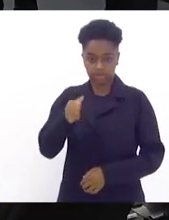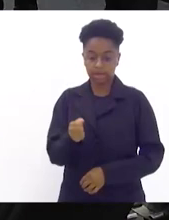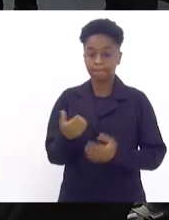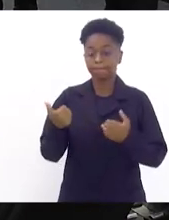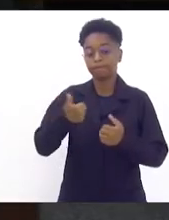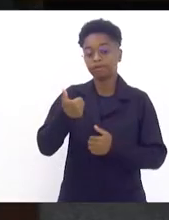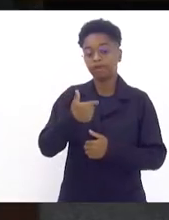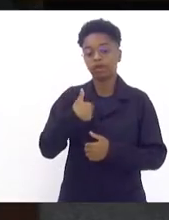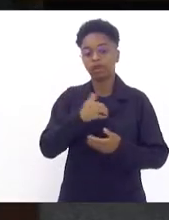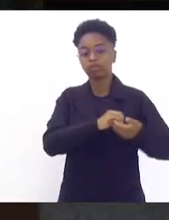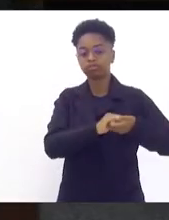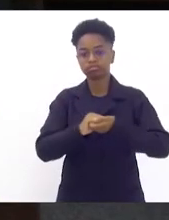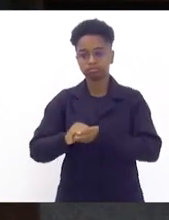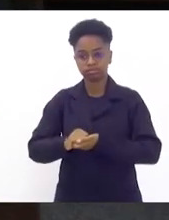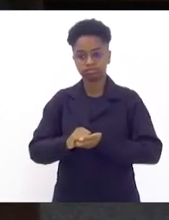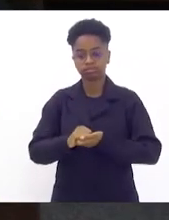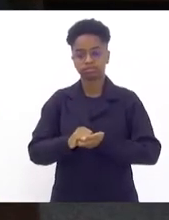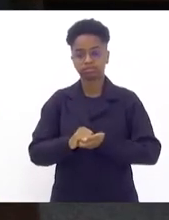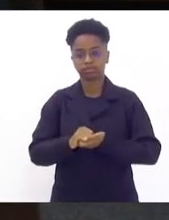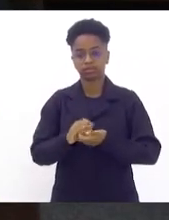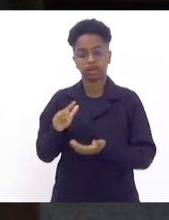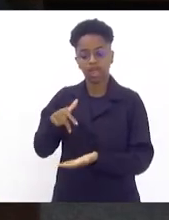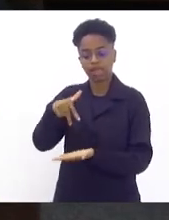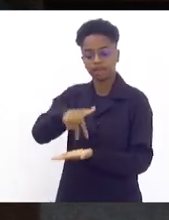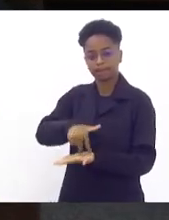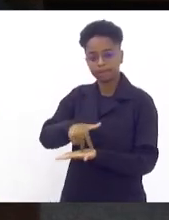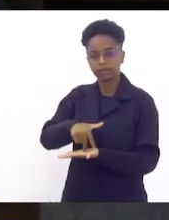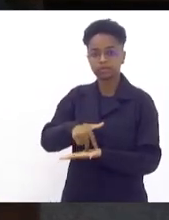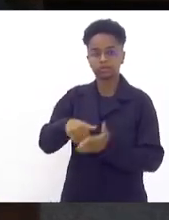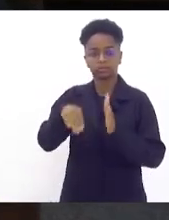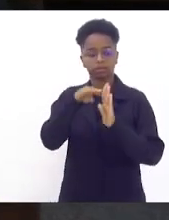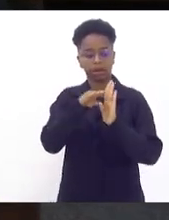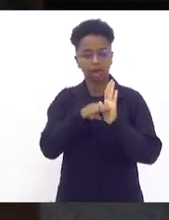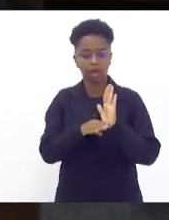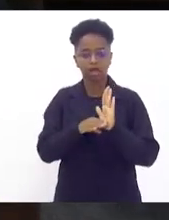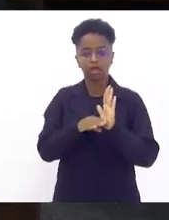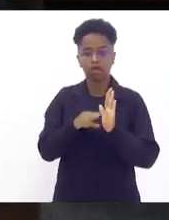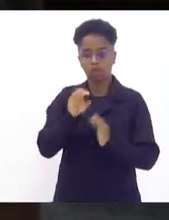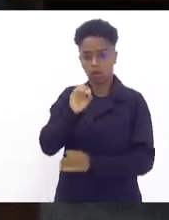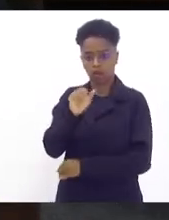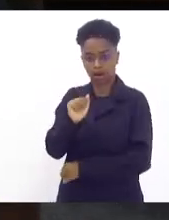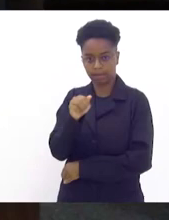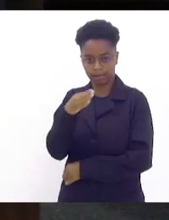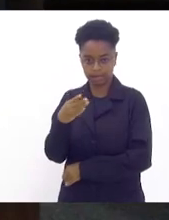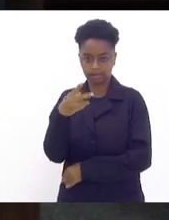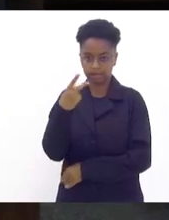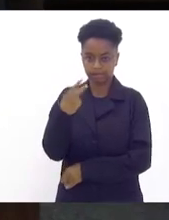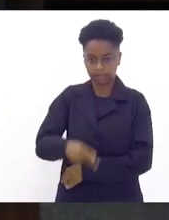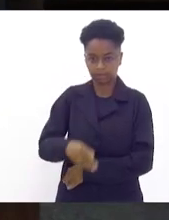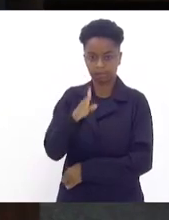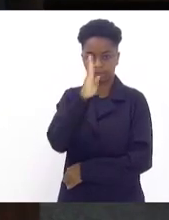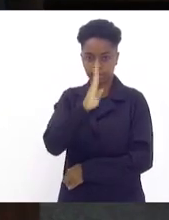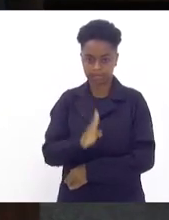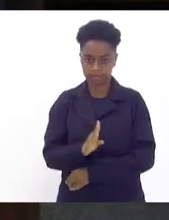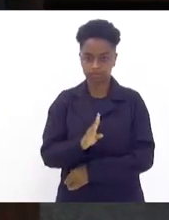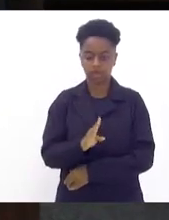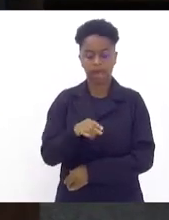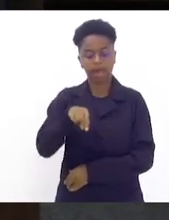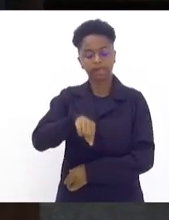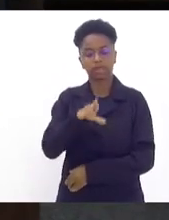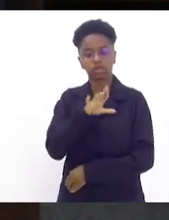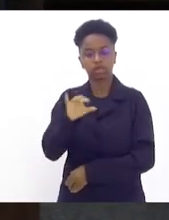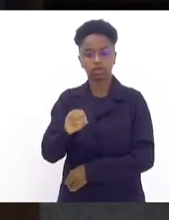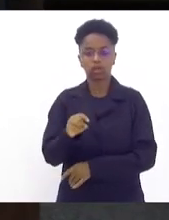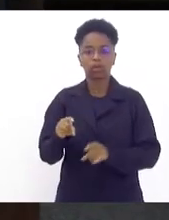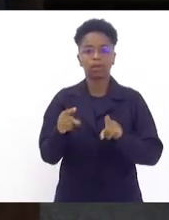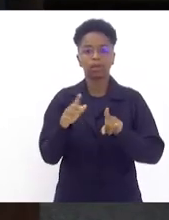queria saudar aqui a representação da Ordem dos Advogados do Brasil, Seção Rio de Janeiro, na